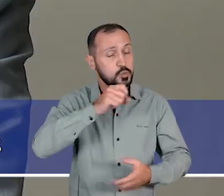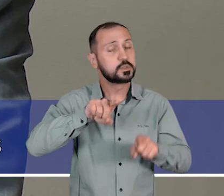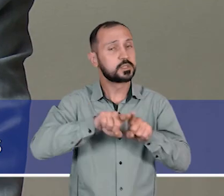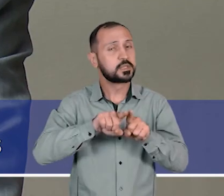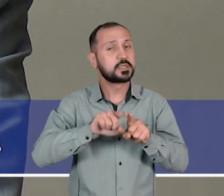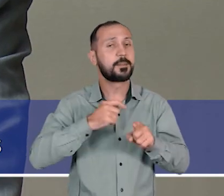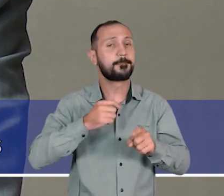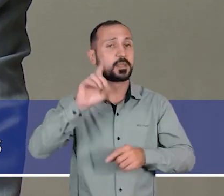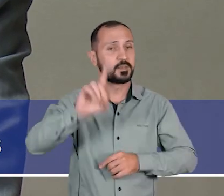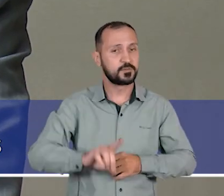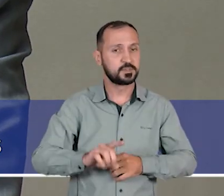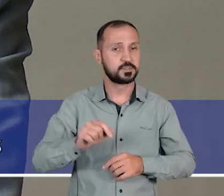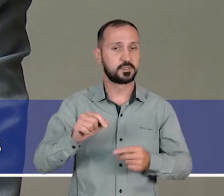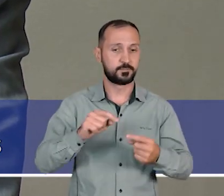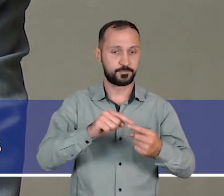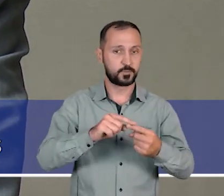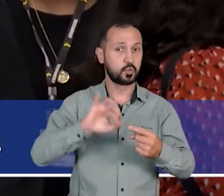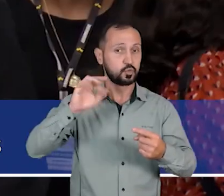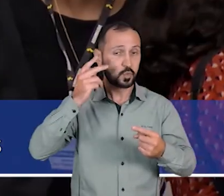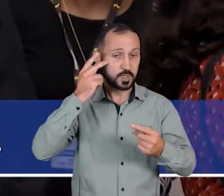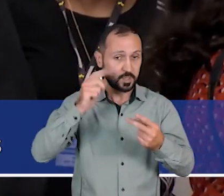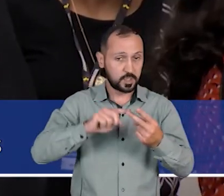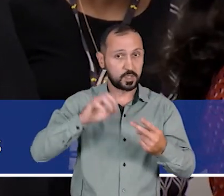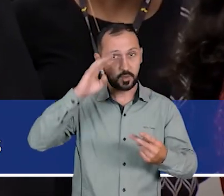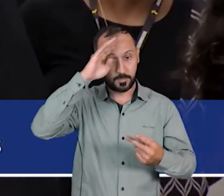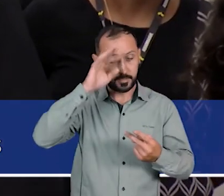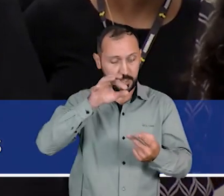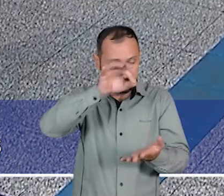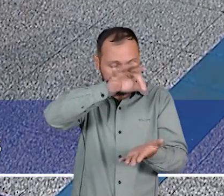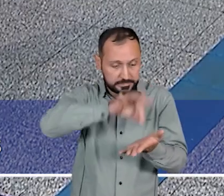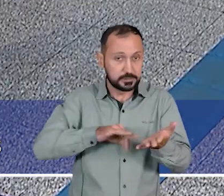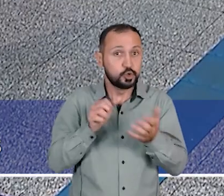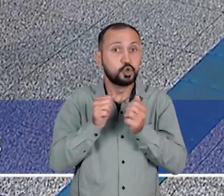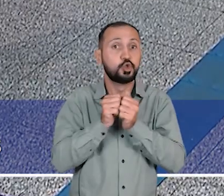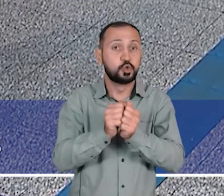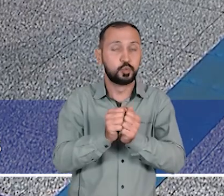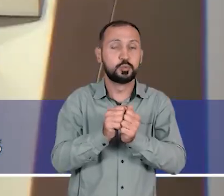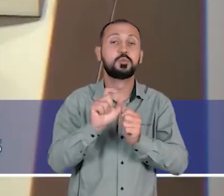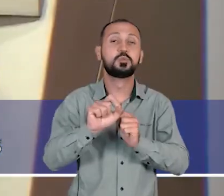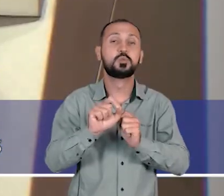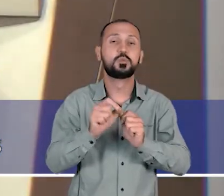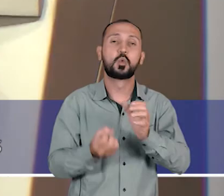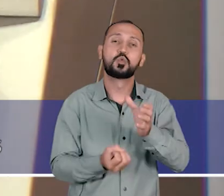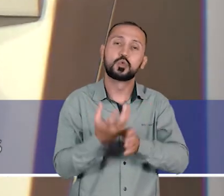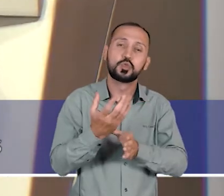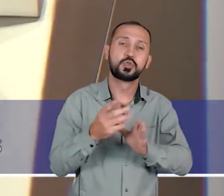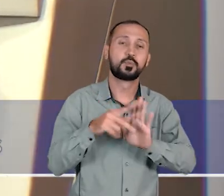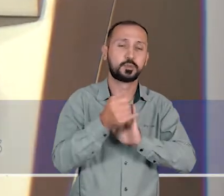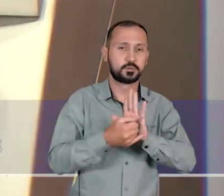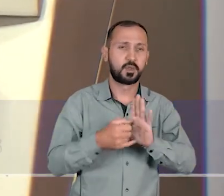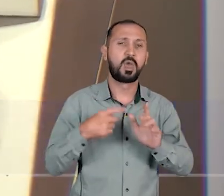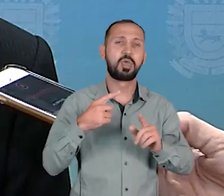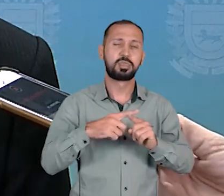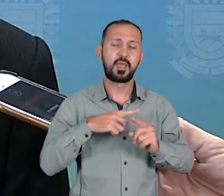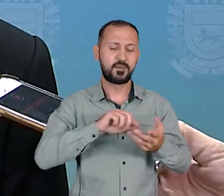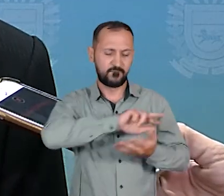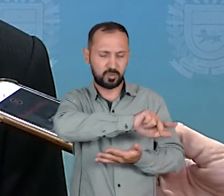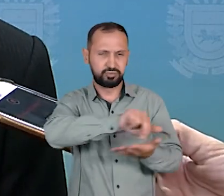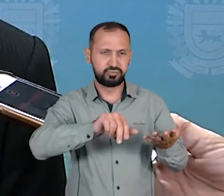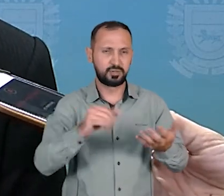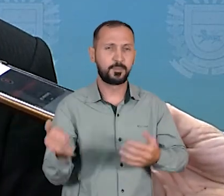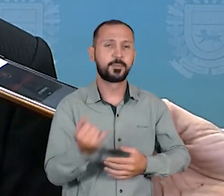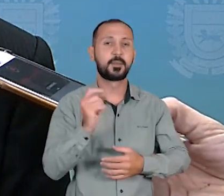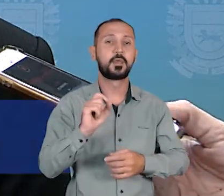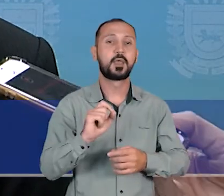Os deputados João Henrique, do PL, e Cabo Almi, do PT, assinaram juntos a autoria do projeto de lei. Tem várias